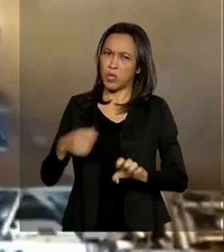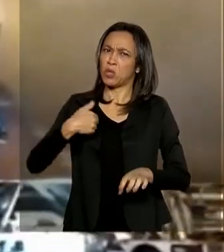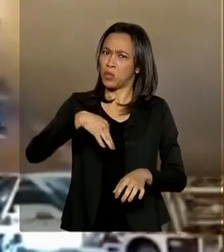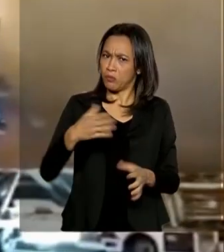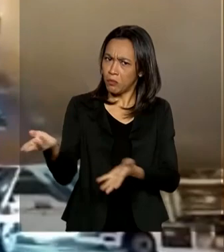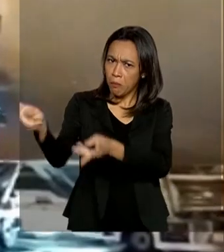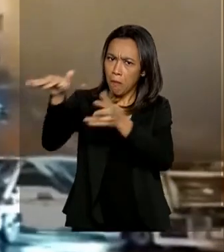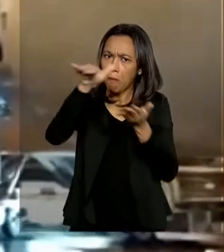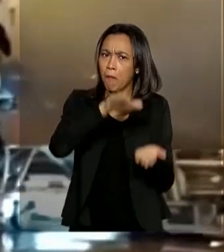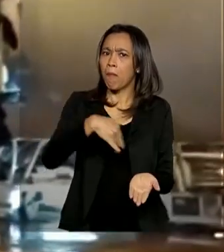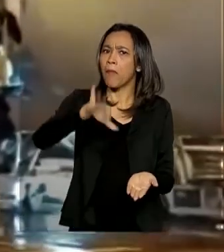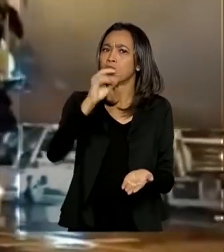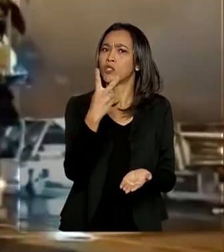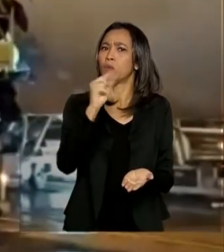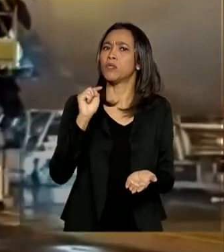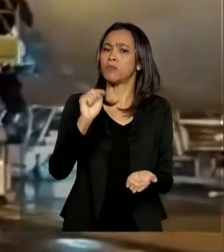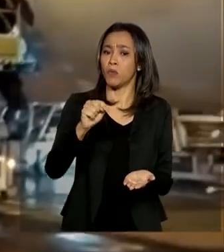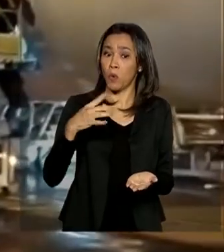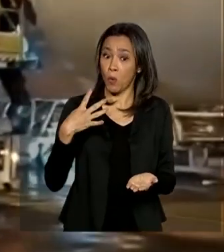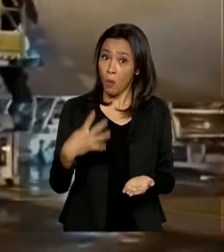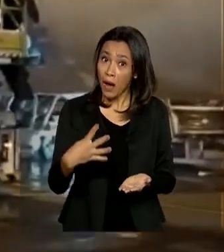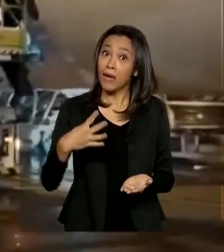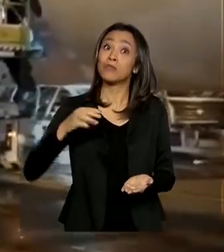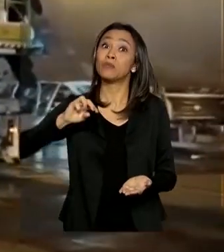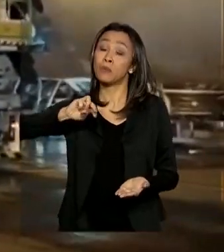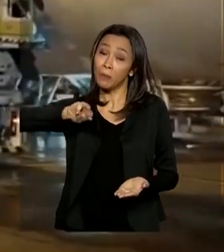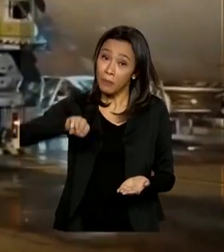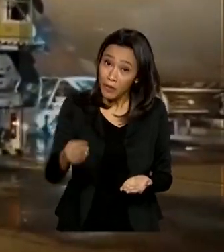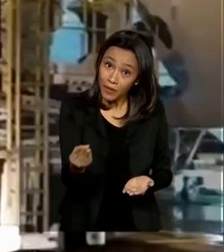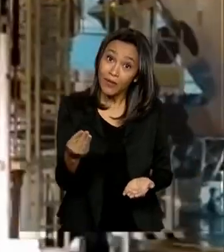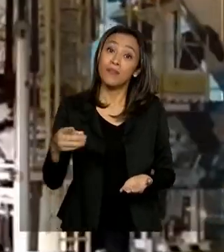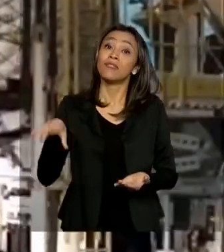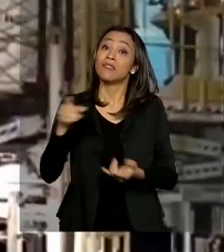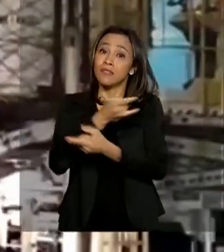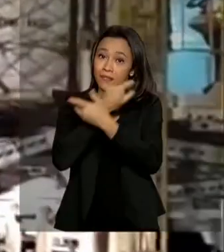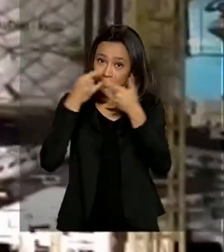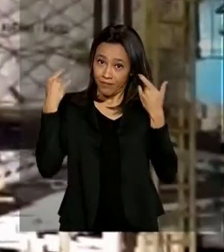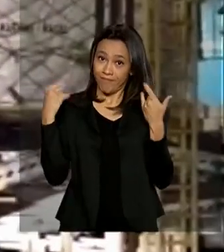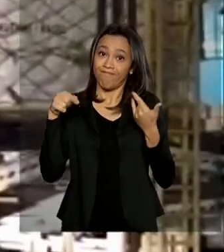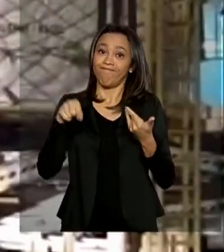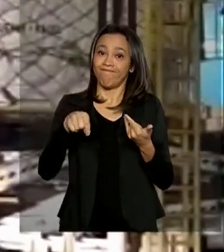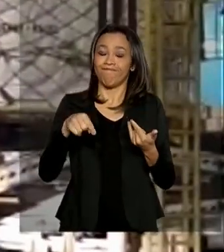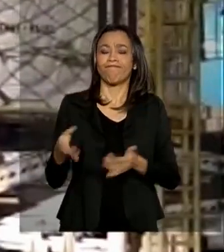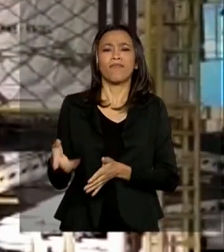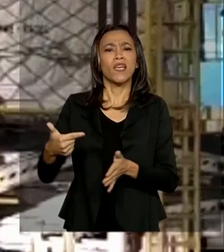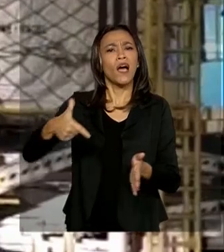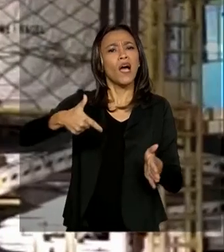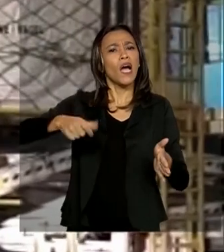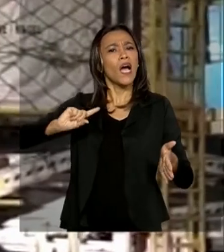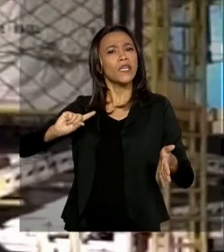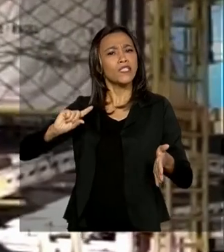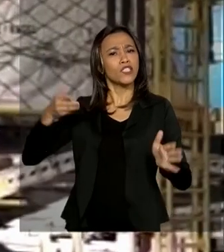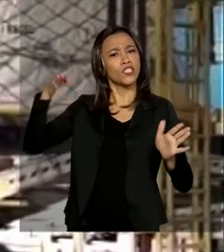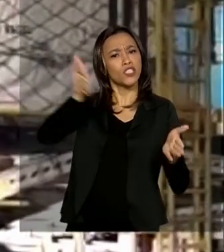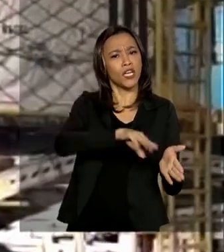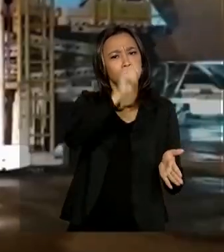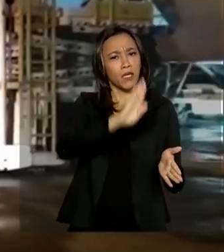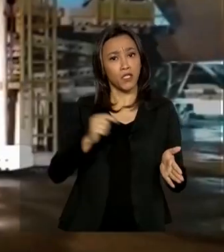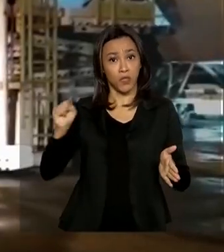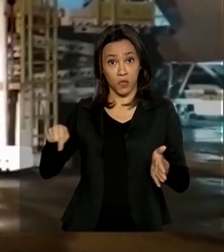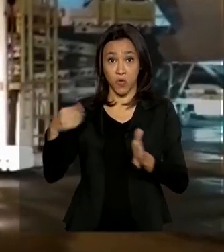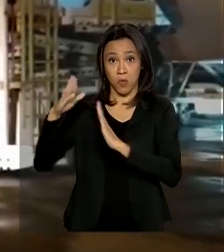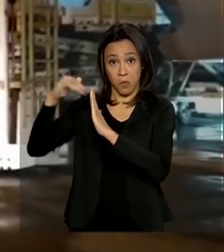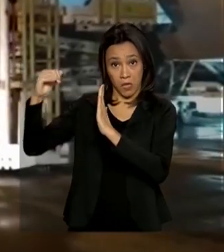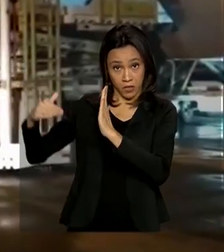caixas com 4 milhões e 400 mil máscaras cirúrgicas. E antes de chegar ao Brasil, fez escalas na Nova